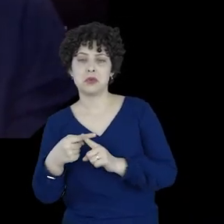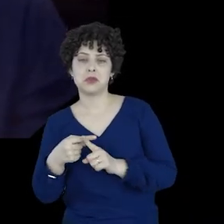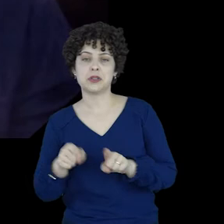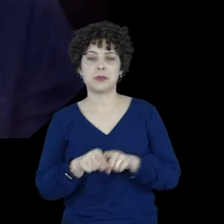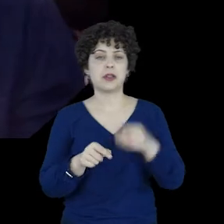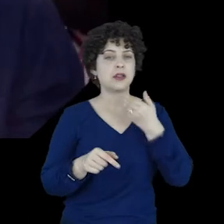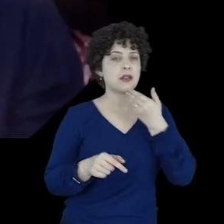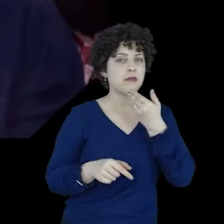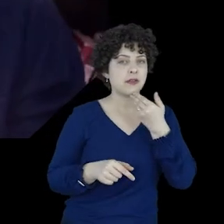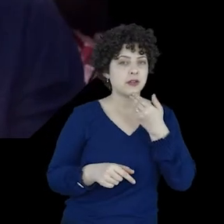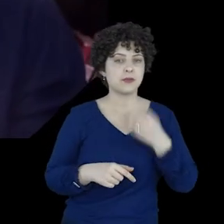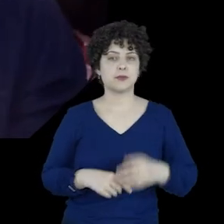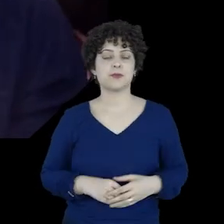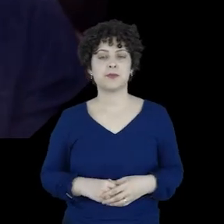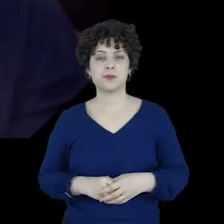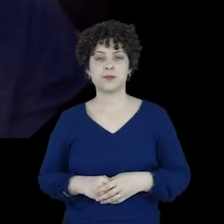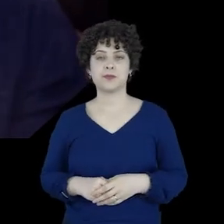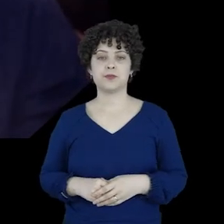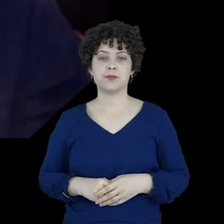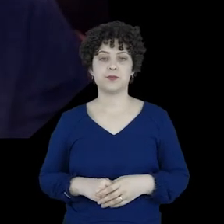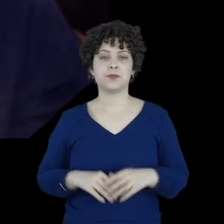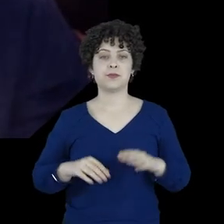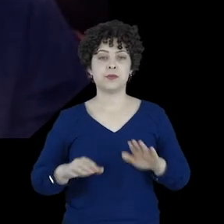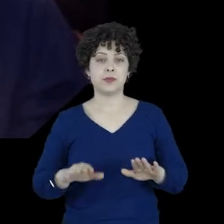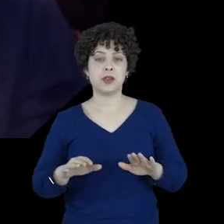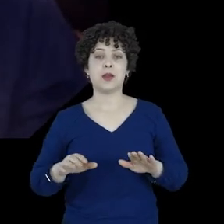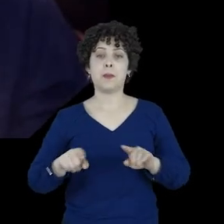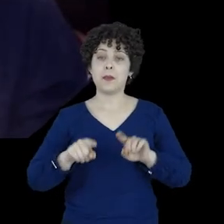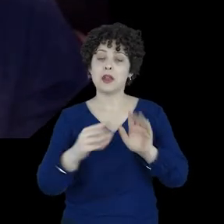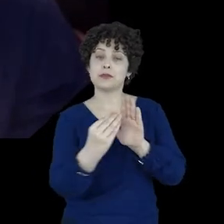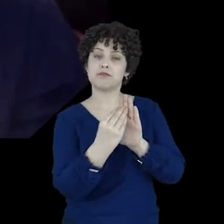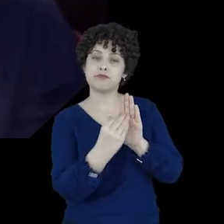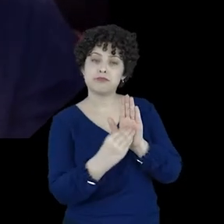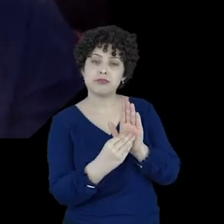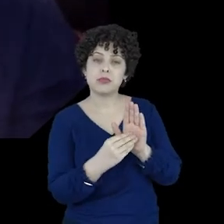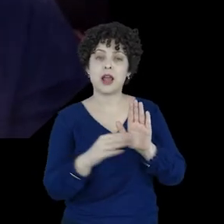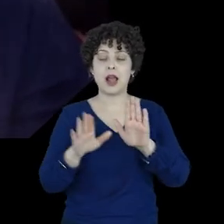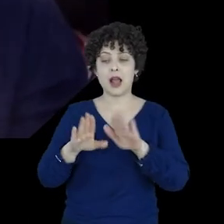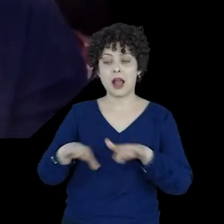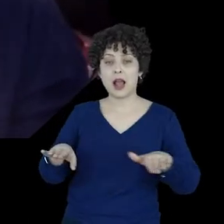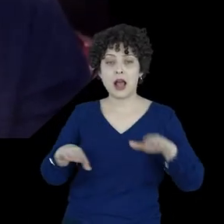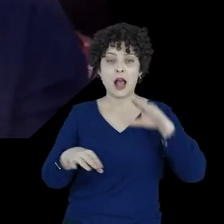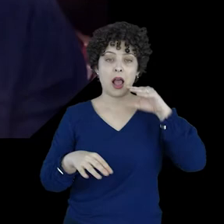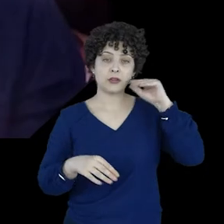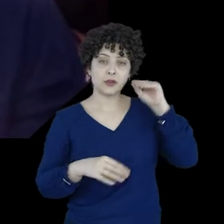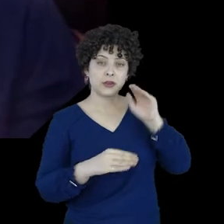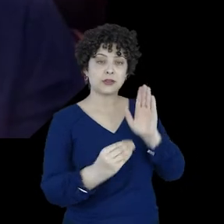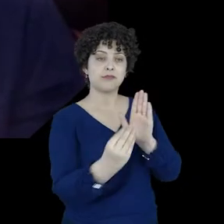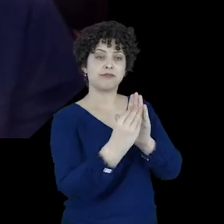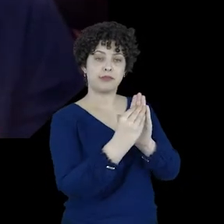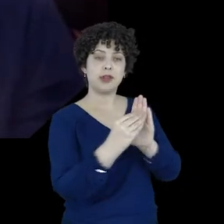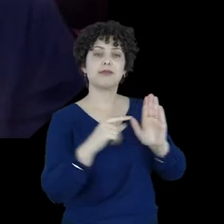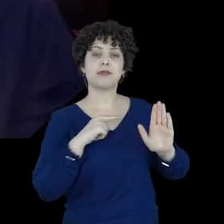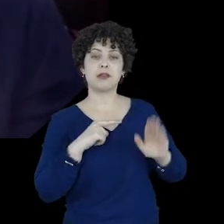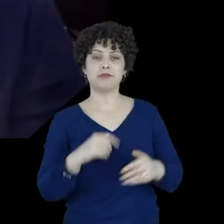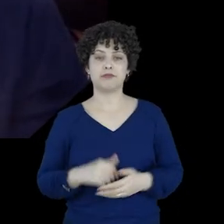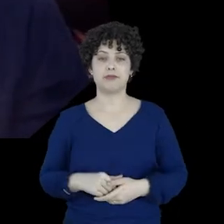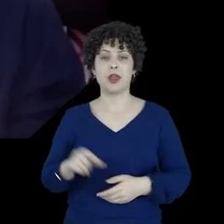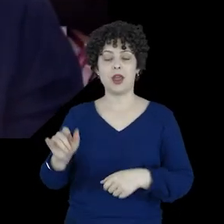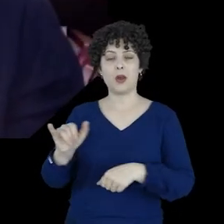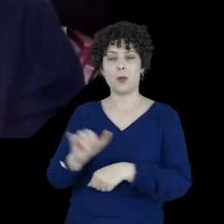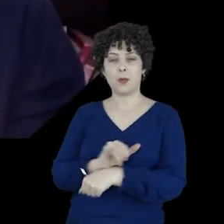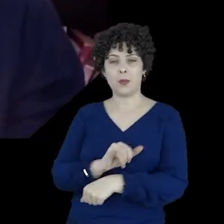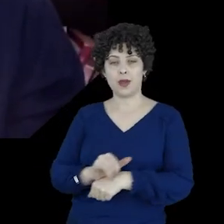defeitos, mas que mencionam, particularmente, as crianças e adolescentes.